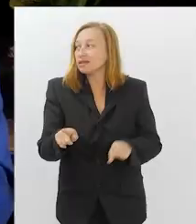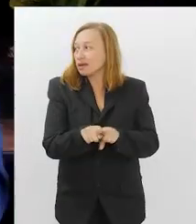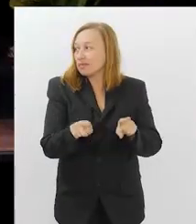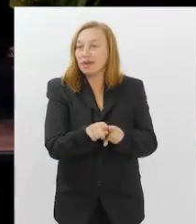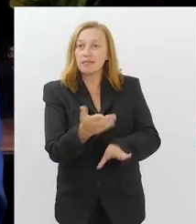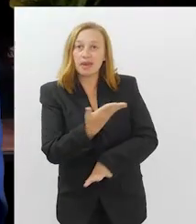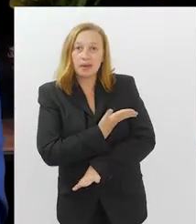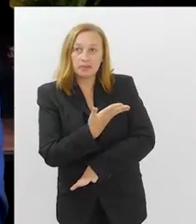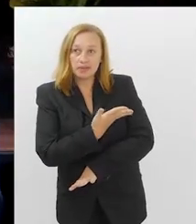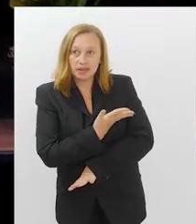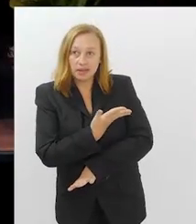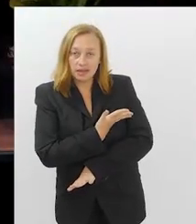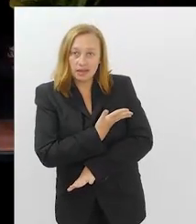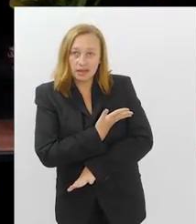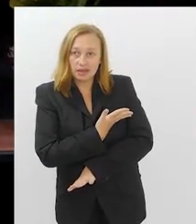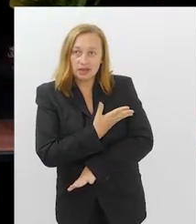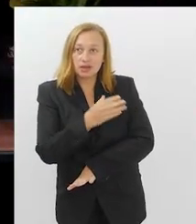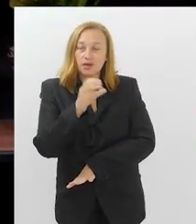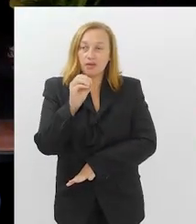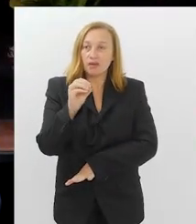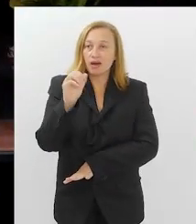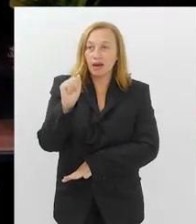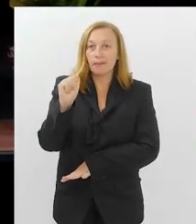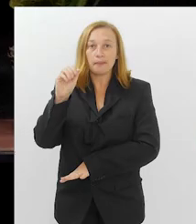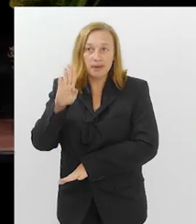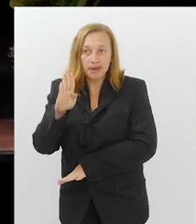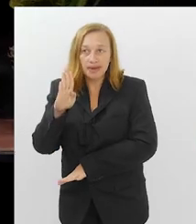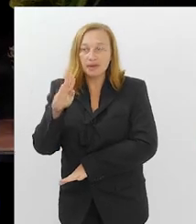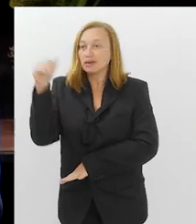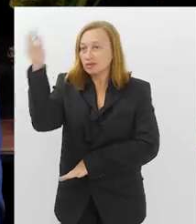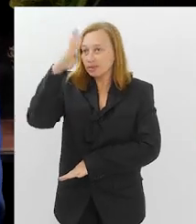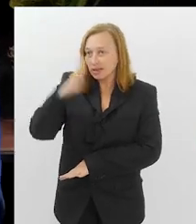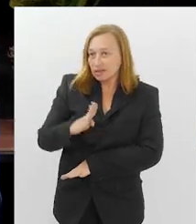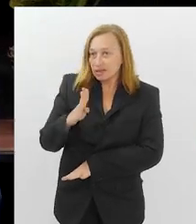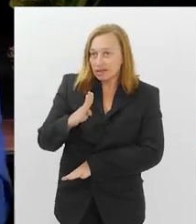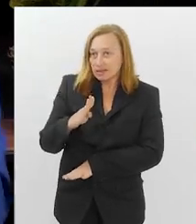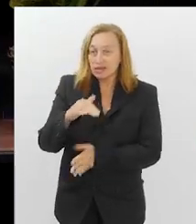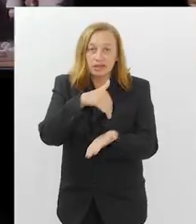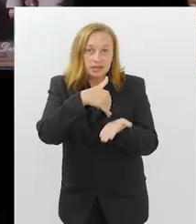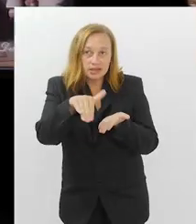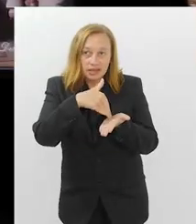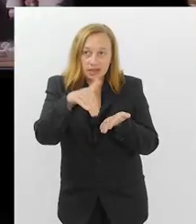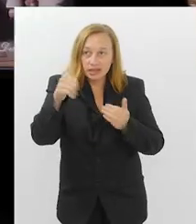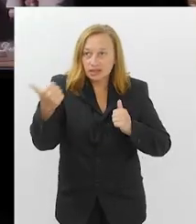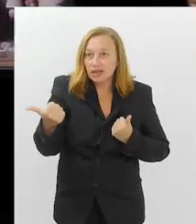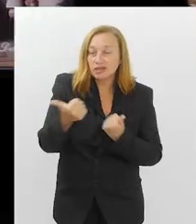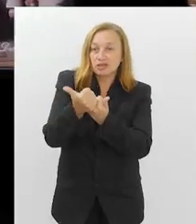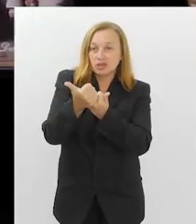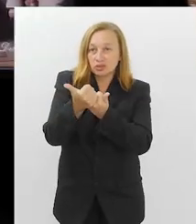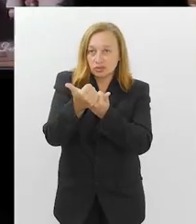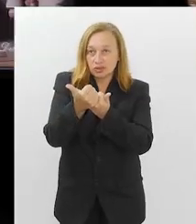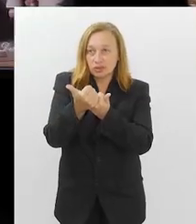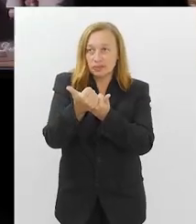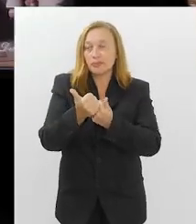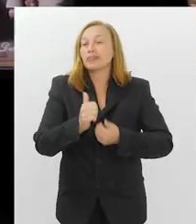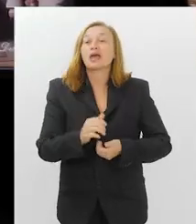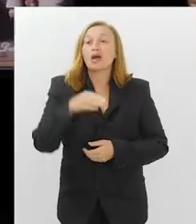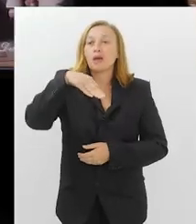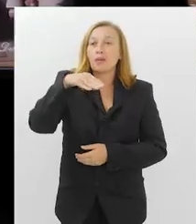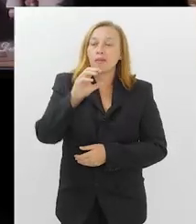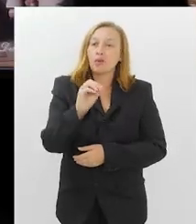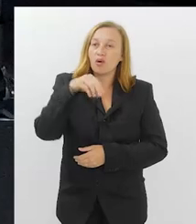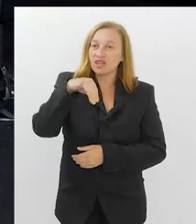amiga, colega de Ordem dos Advogados do Brasil, a nossa secretária adjunta, secretária-geral adjunta,